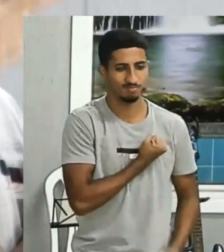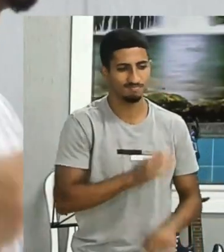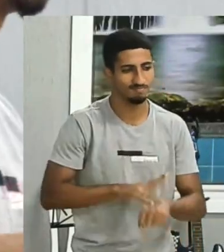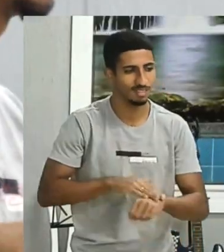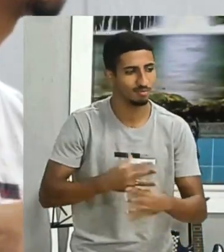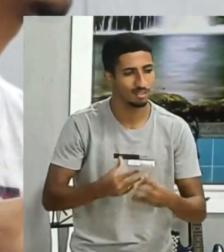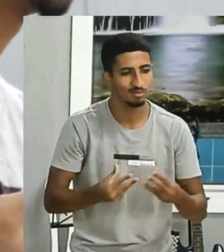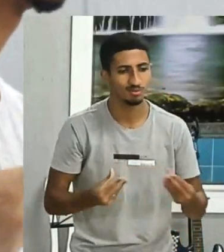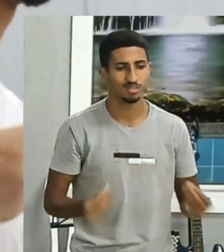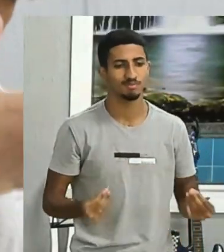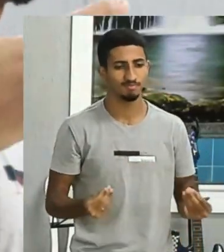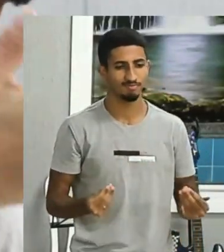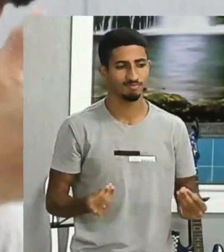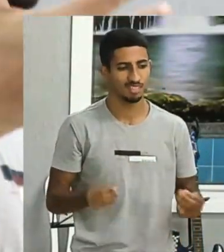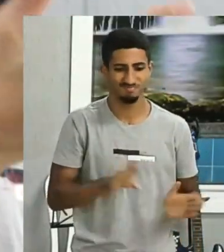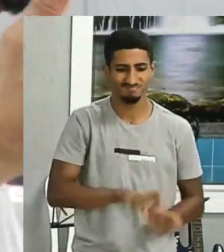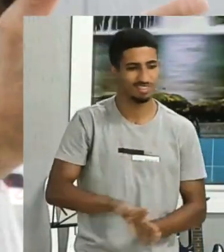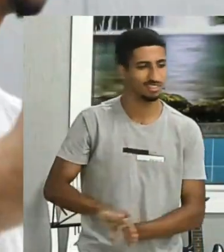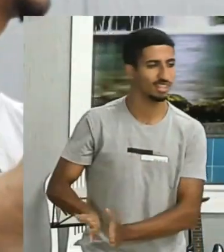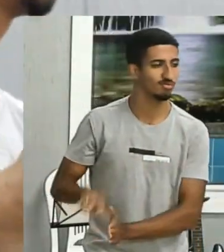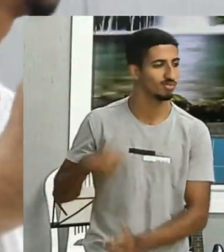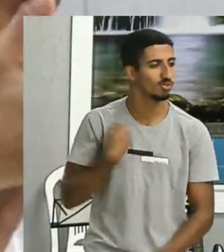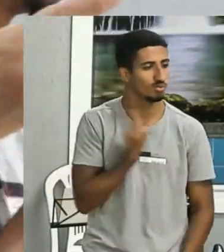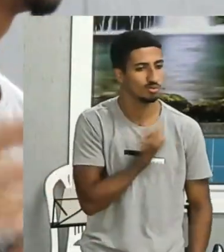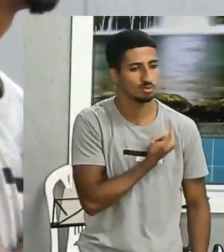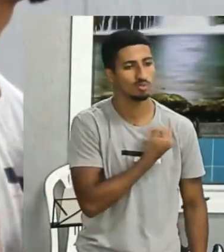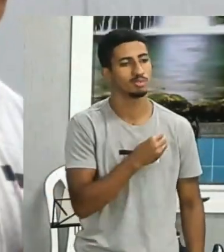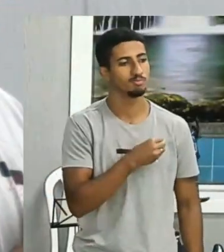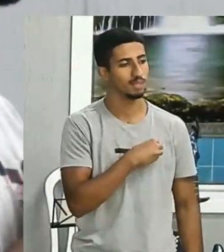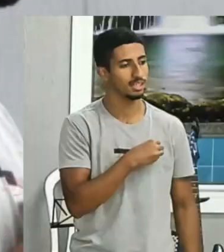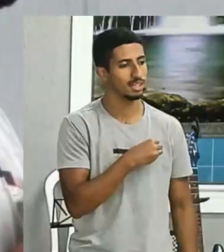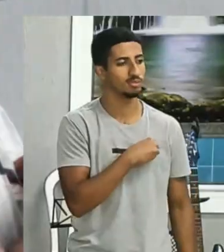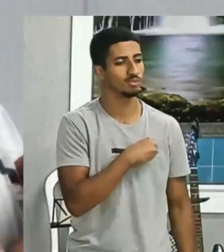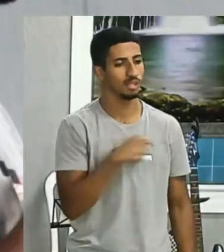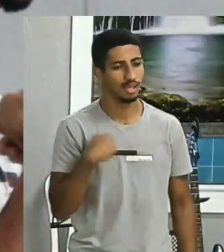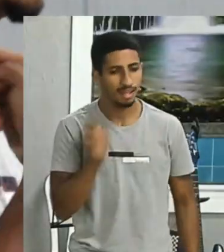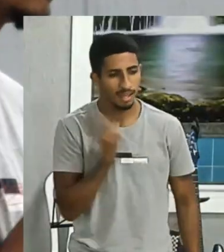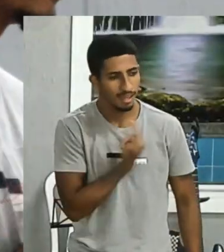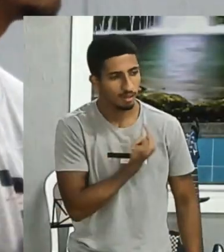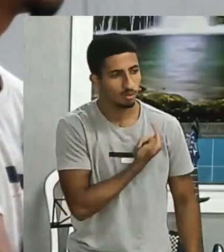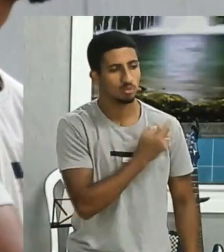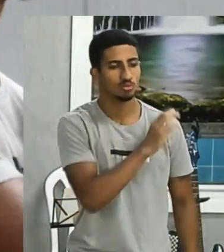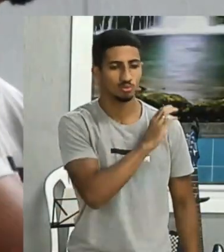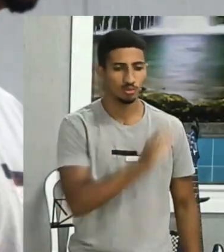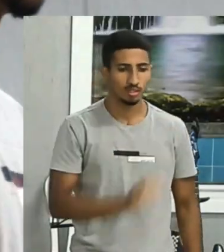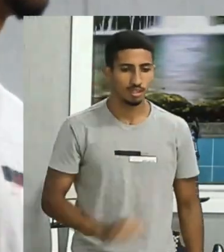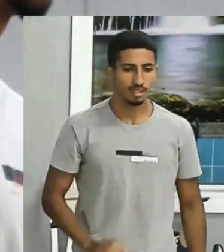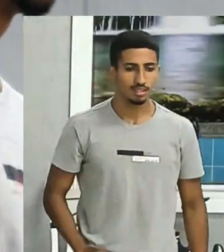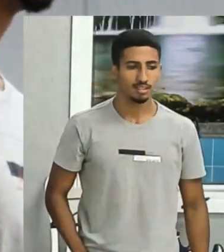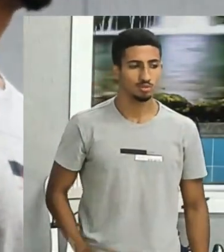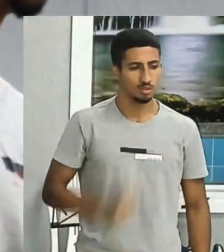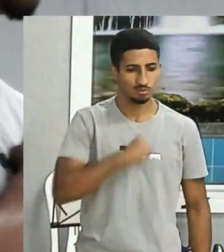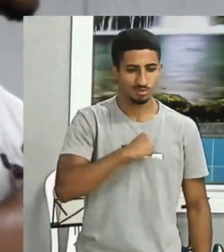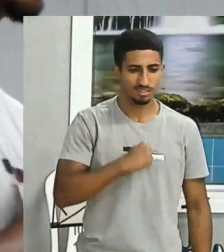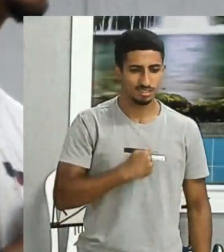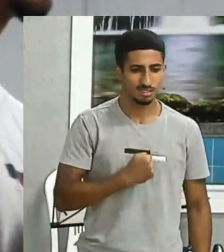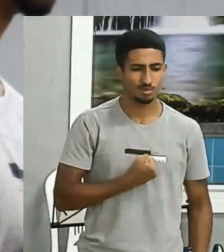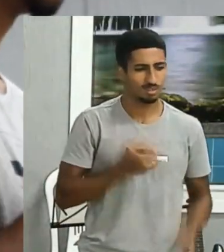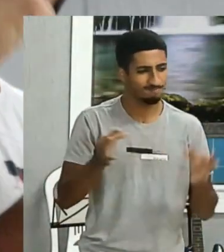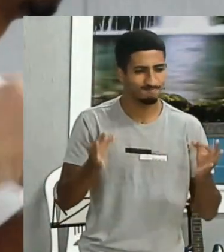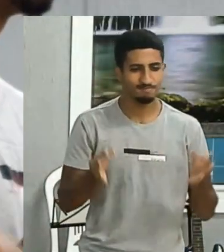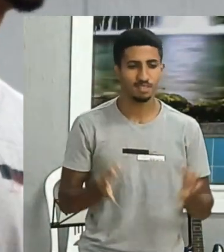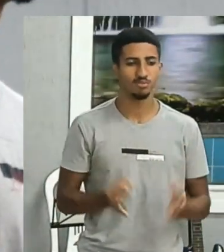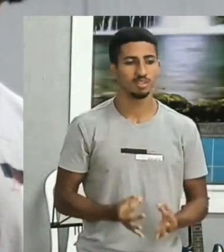por nós. Esse é o nosso Cristo, ele é o nosso sumo sacerdote.